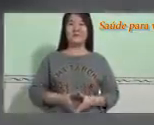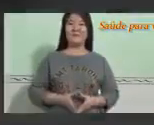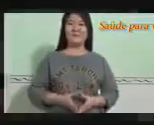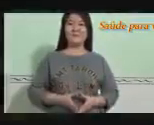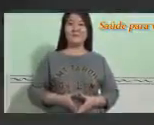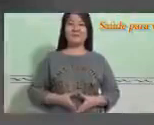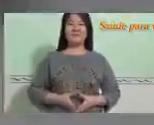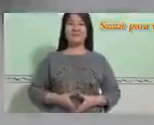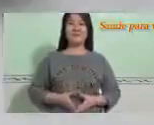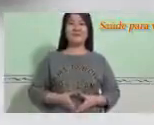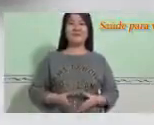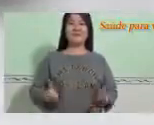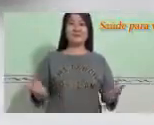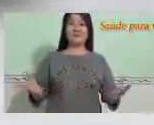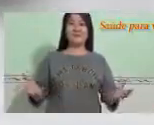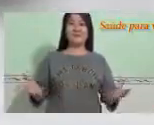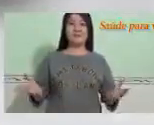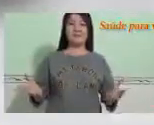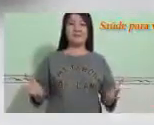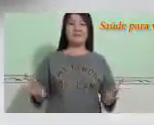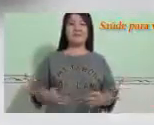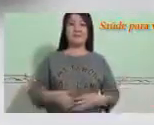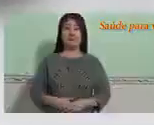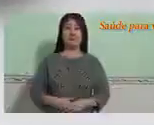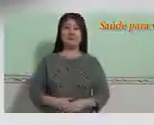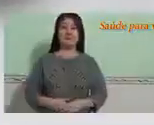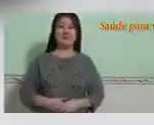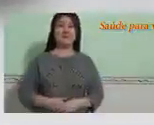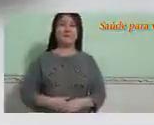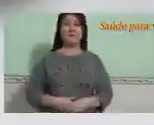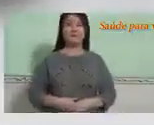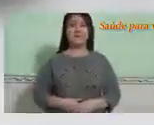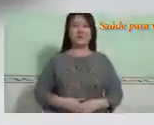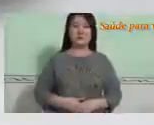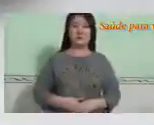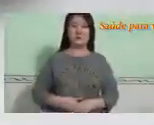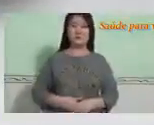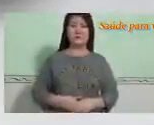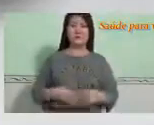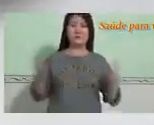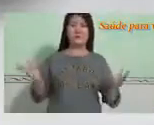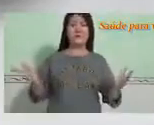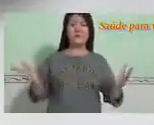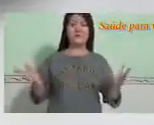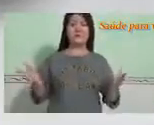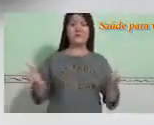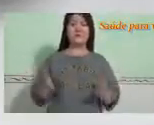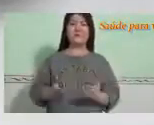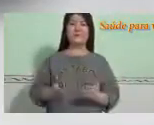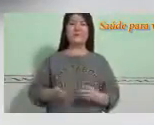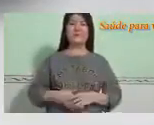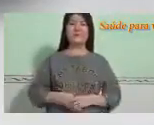MASDVSERENTR-0,5G5 para indivíduos adultos saudáveis vírgula não sendo recomendados e só para crianças vírgula mulheres grávidas